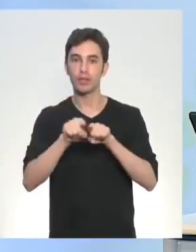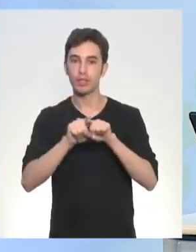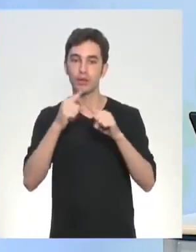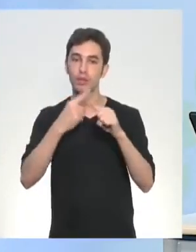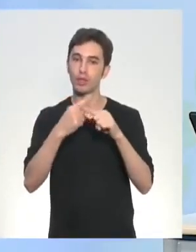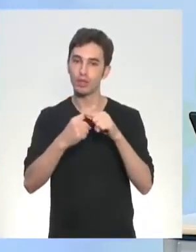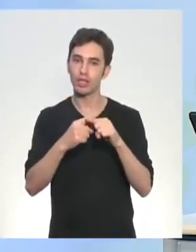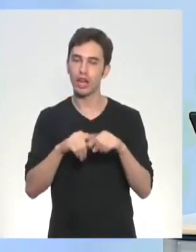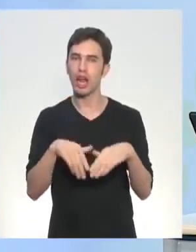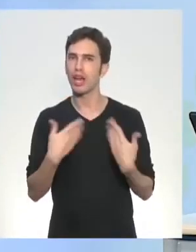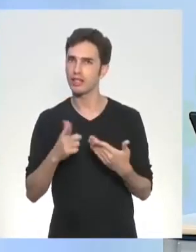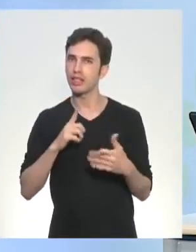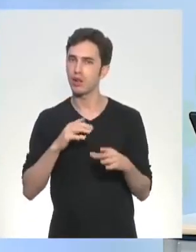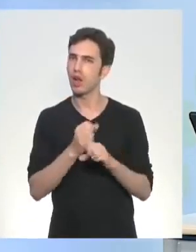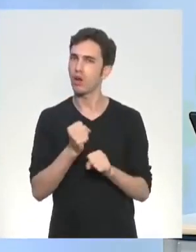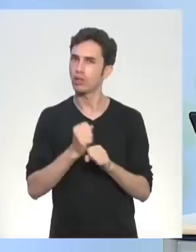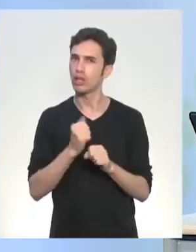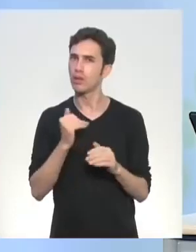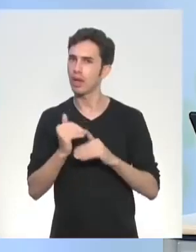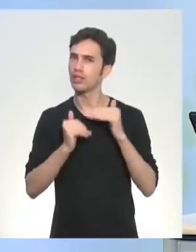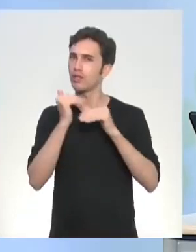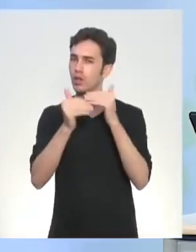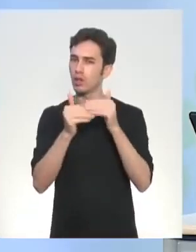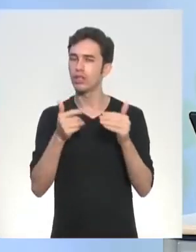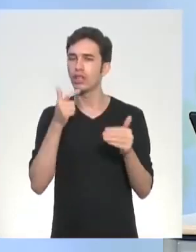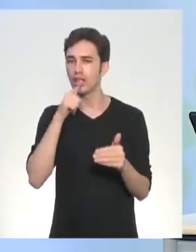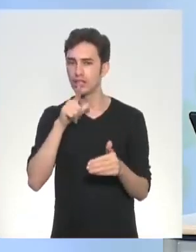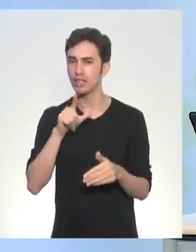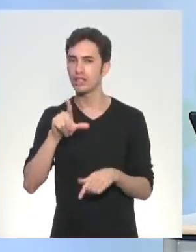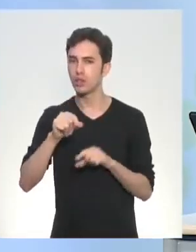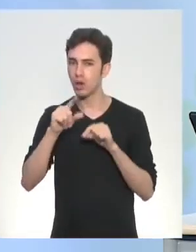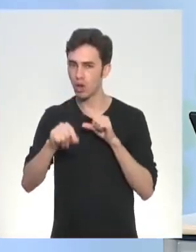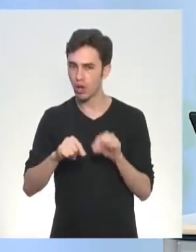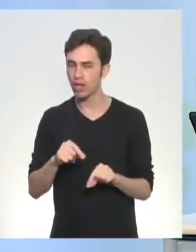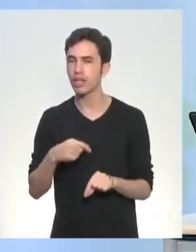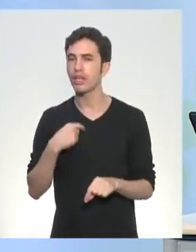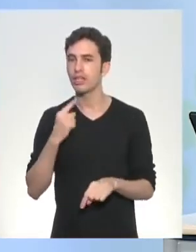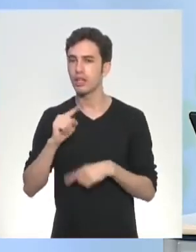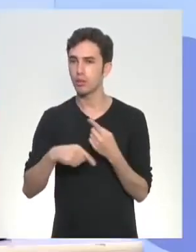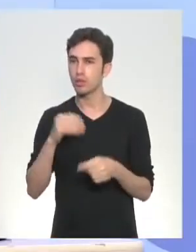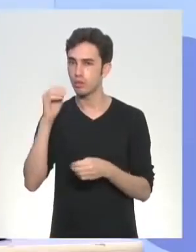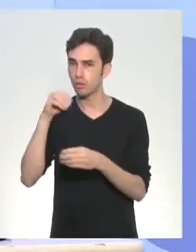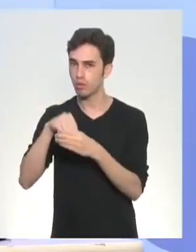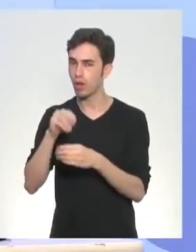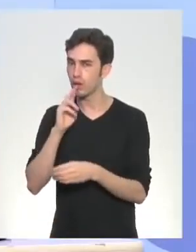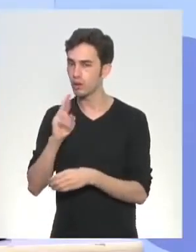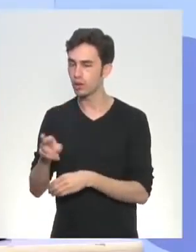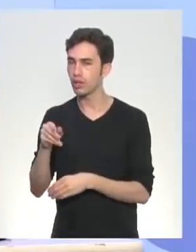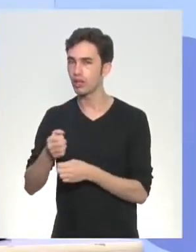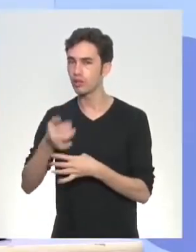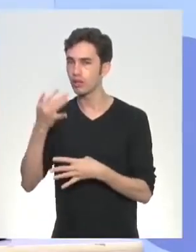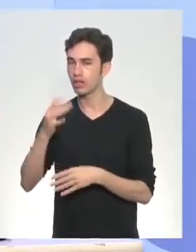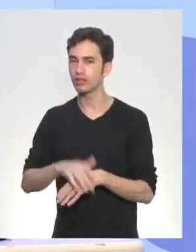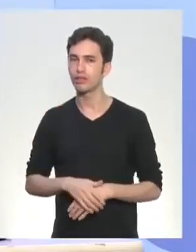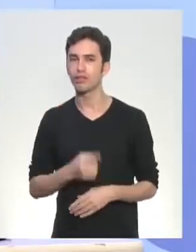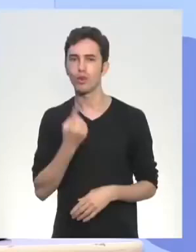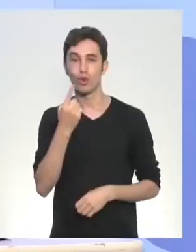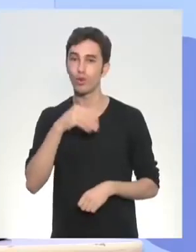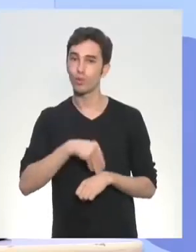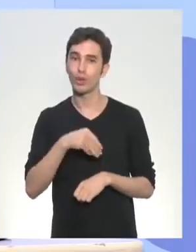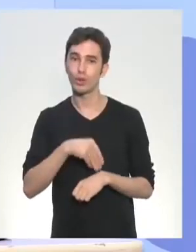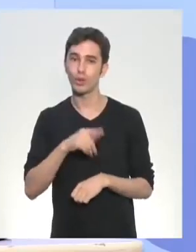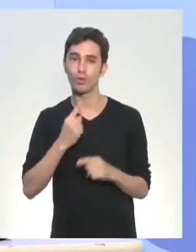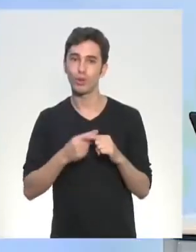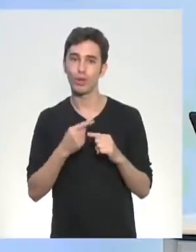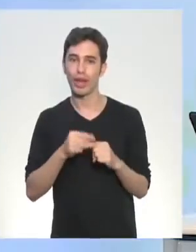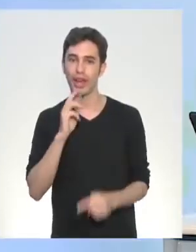uma continha mais evoluída aí, escolher a alternativa e colocar no chat. Professora Inês, quanto tempo para essa? Professora Roberta, 1 minuto, porque a gente já tem resposta